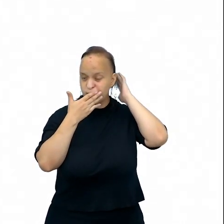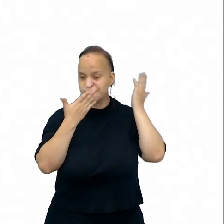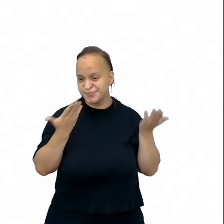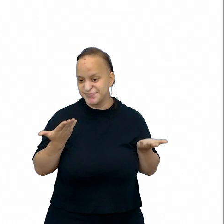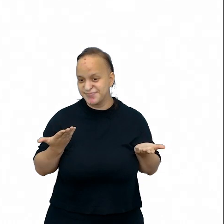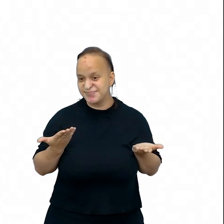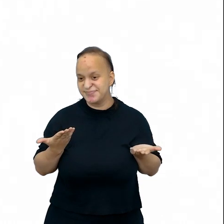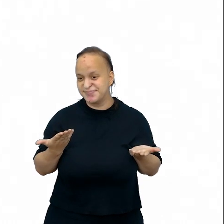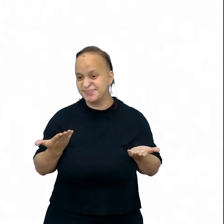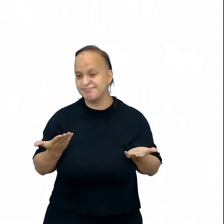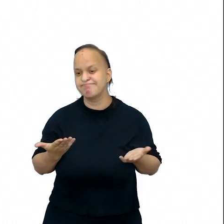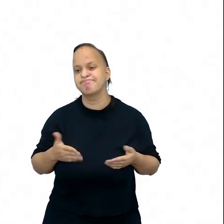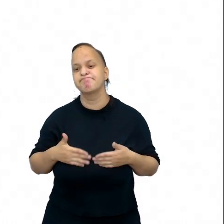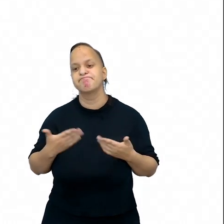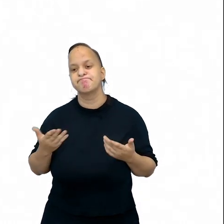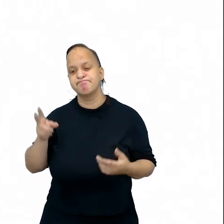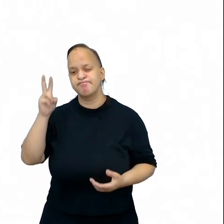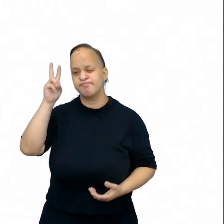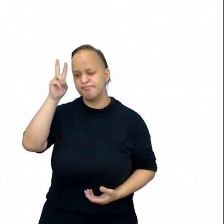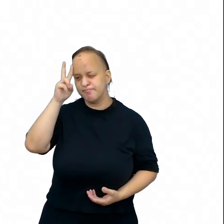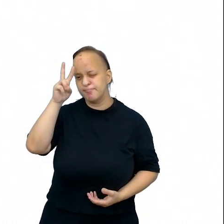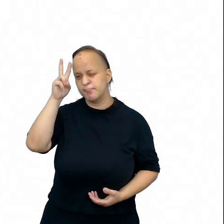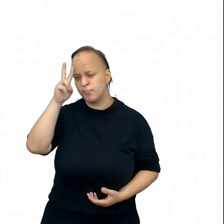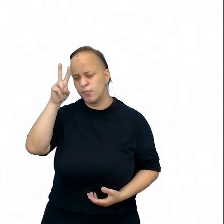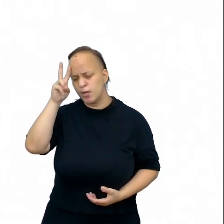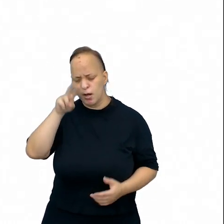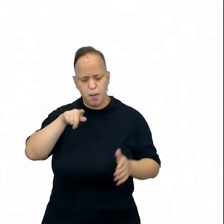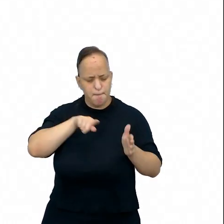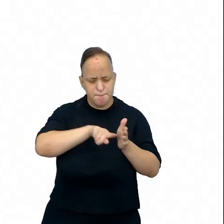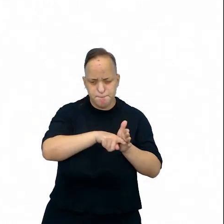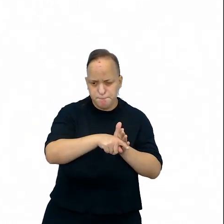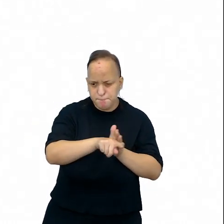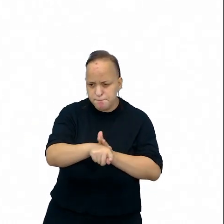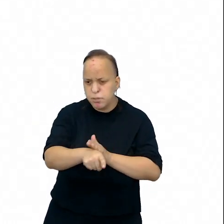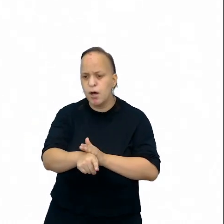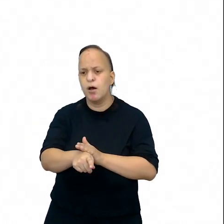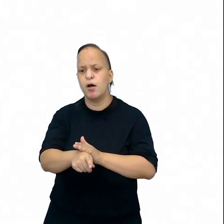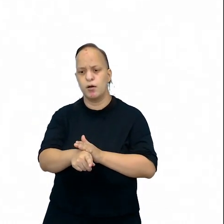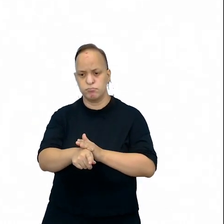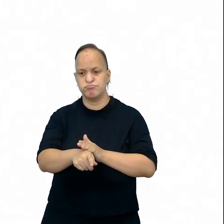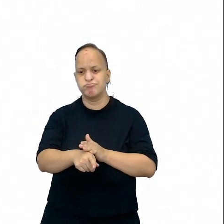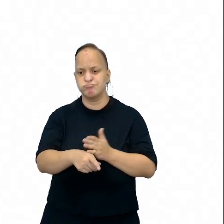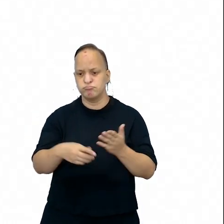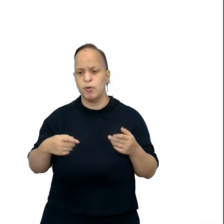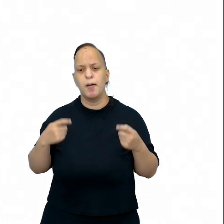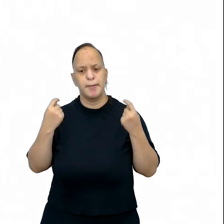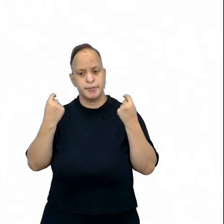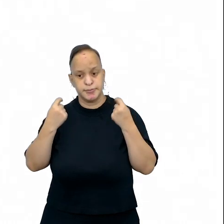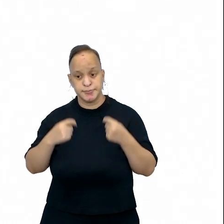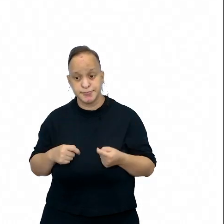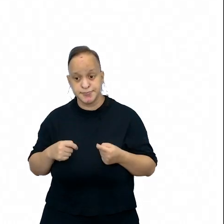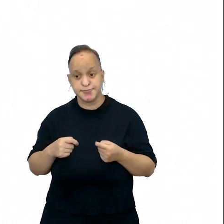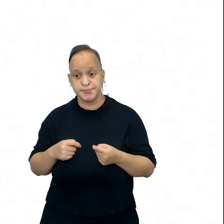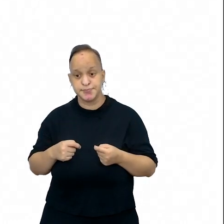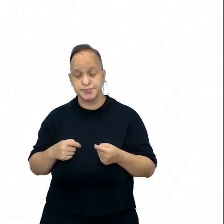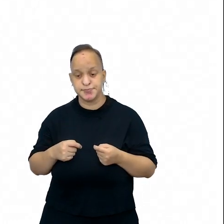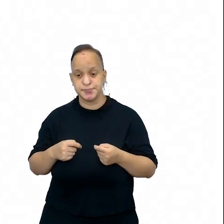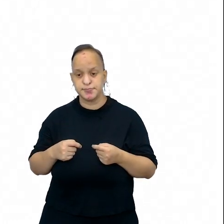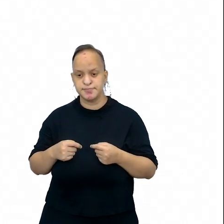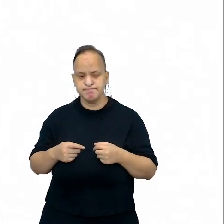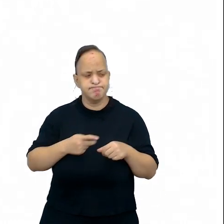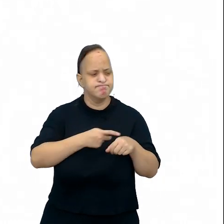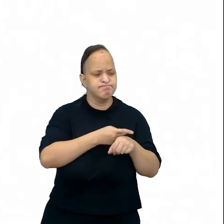estudantes. Então, essa história ela poderá ser aprofundada na outra análise que você vai